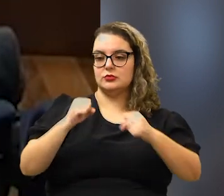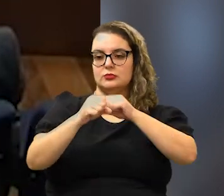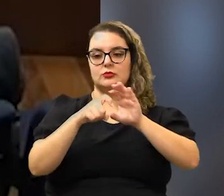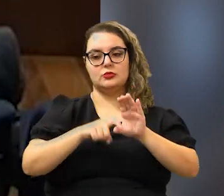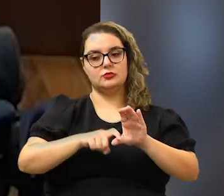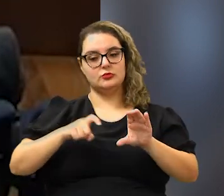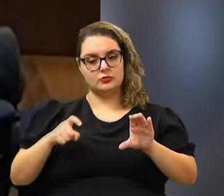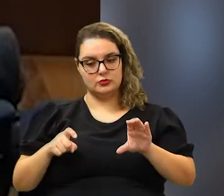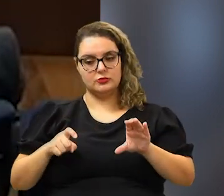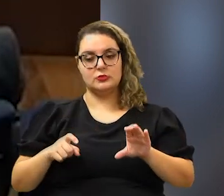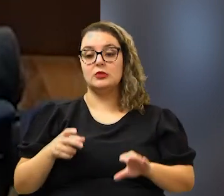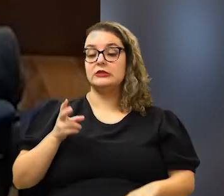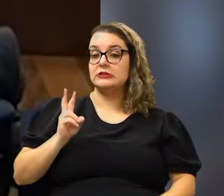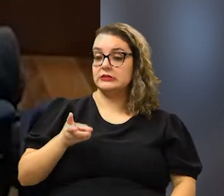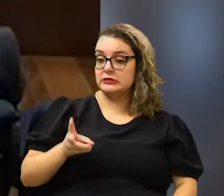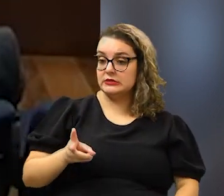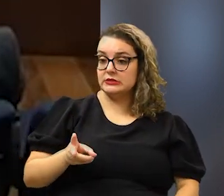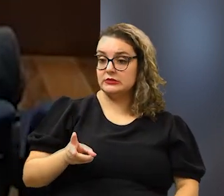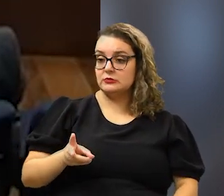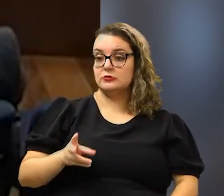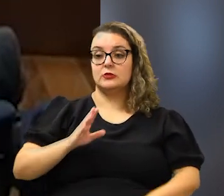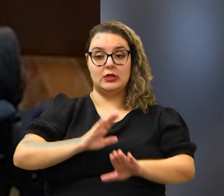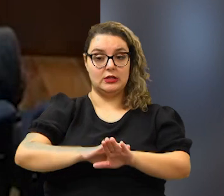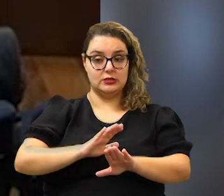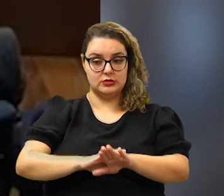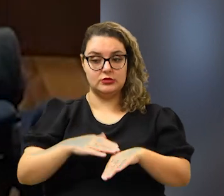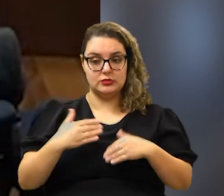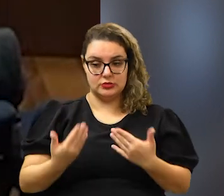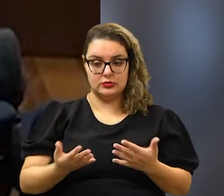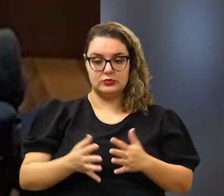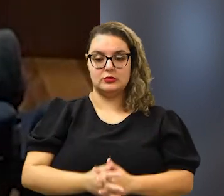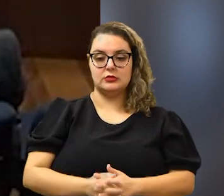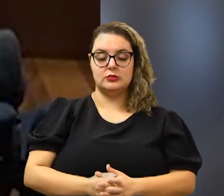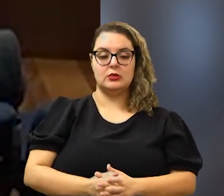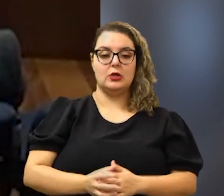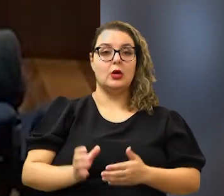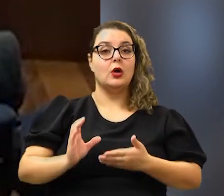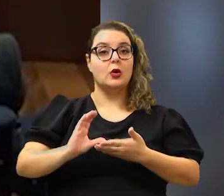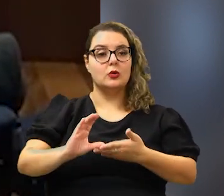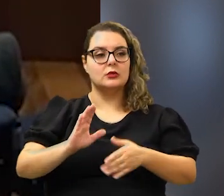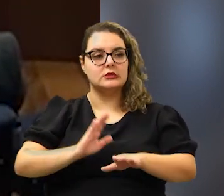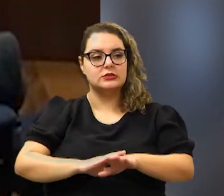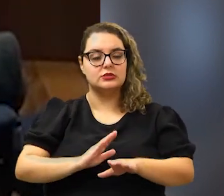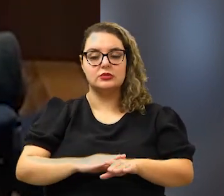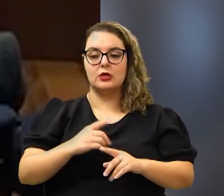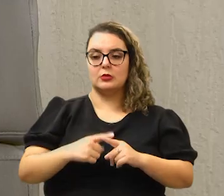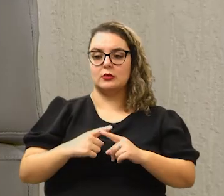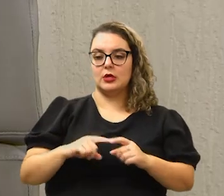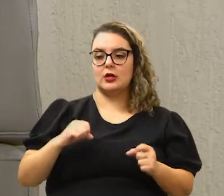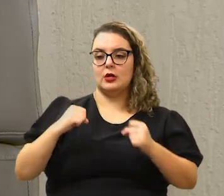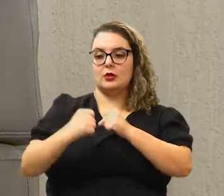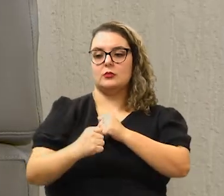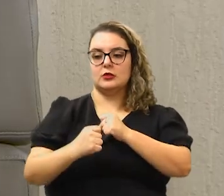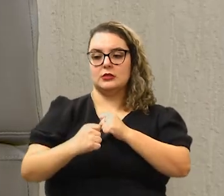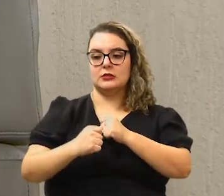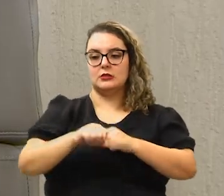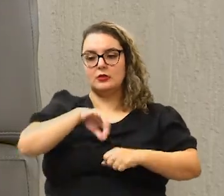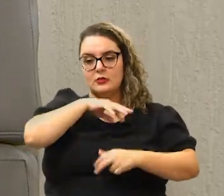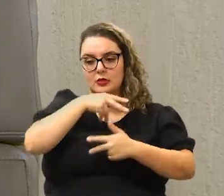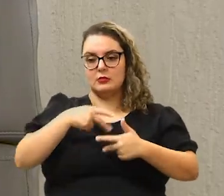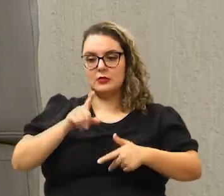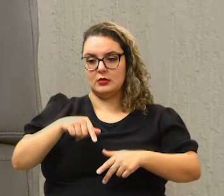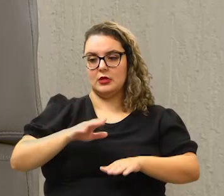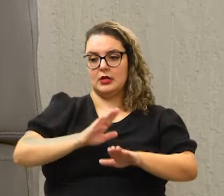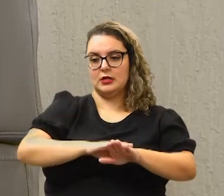participação popular. São as pessoas que cobram do Conselho posições e ações. E aí o